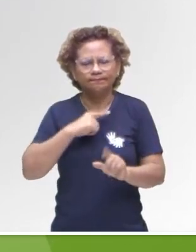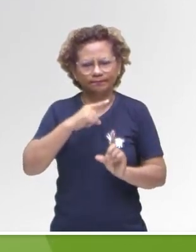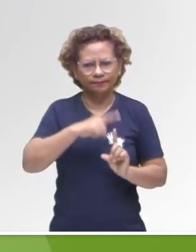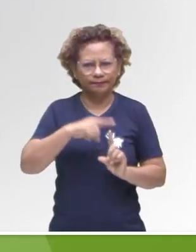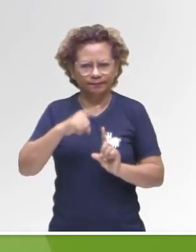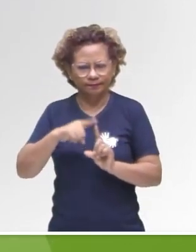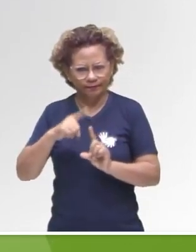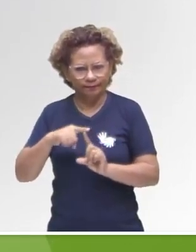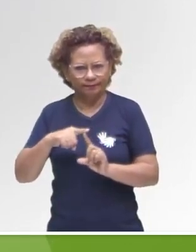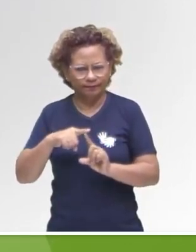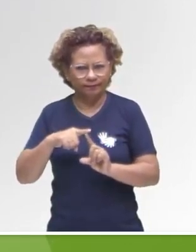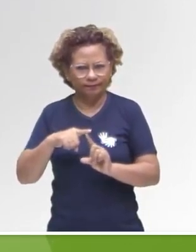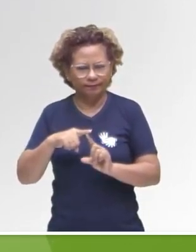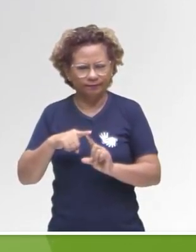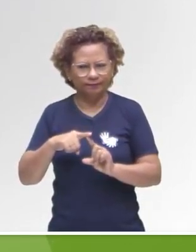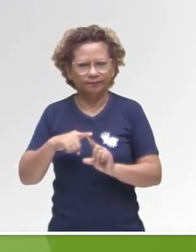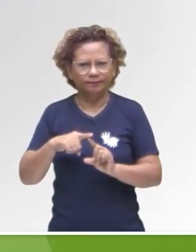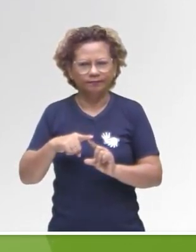associação.